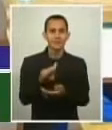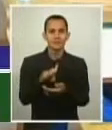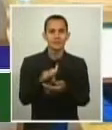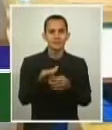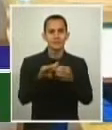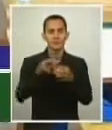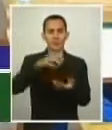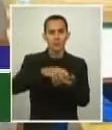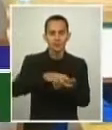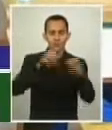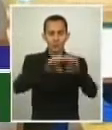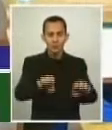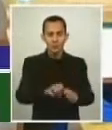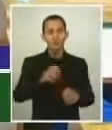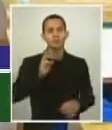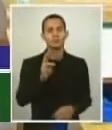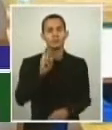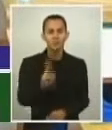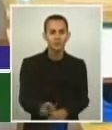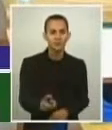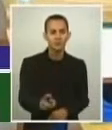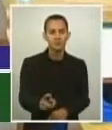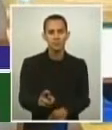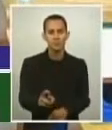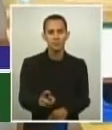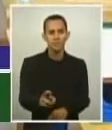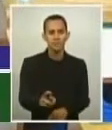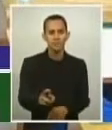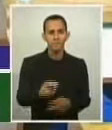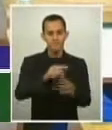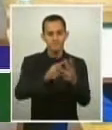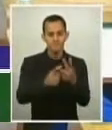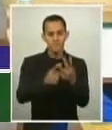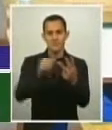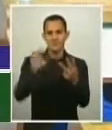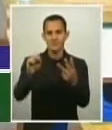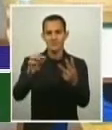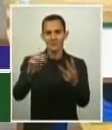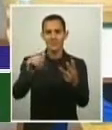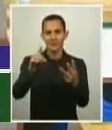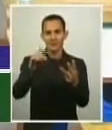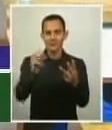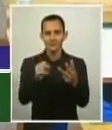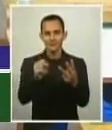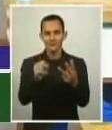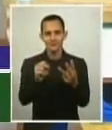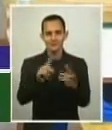e estruturadas as representações um dos três estados na França